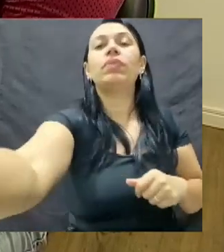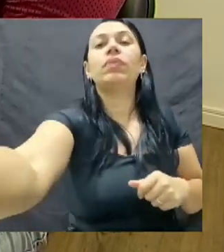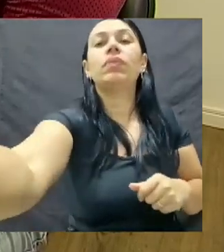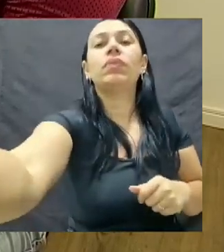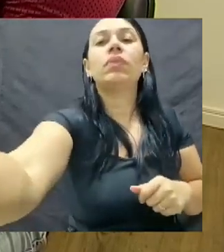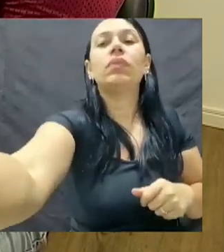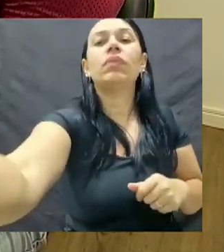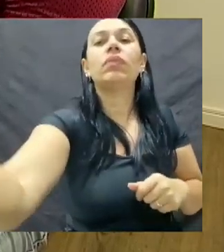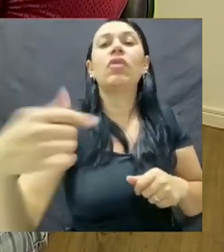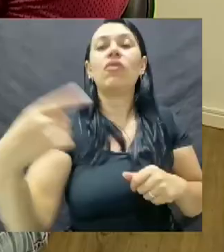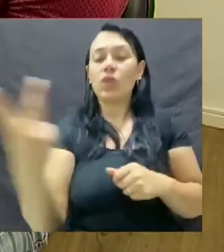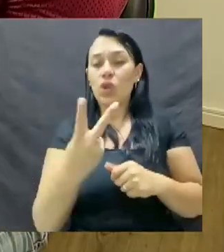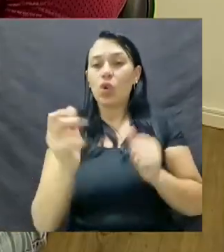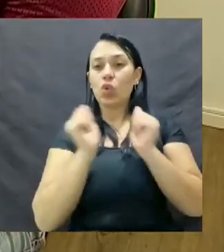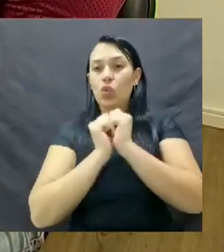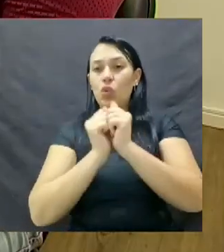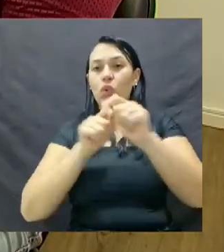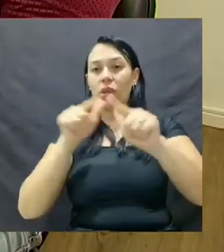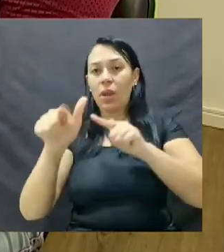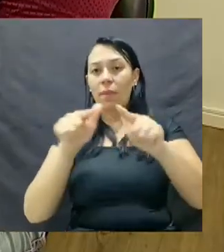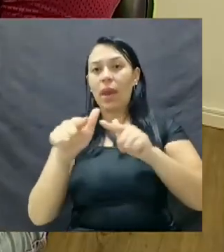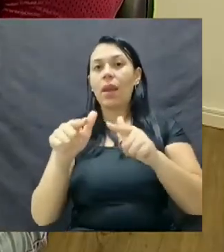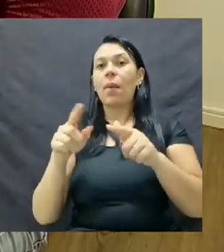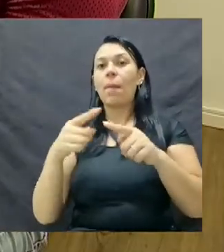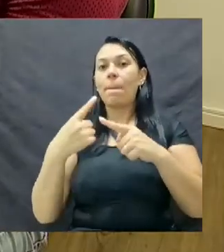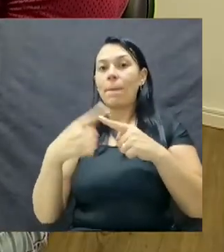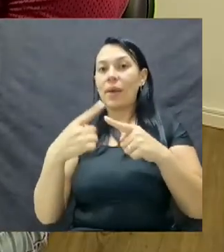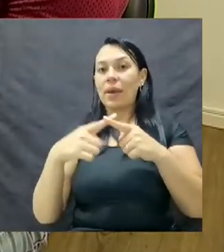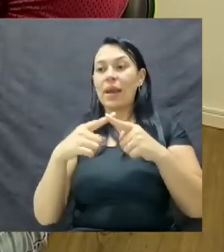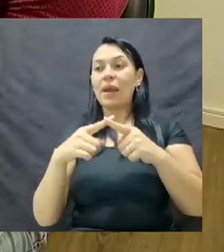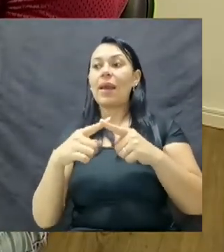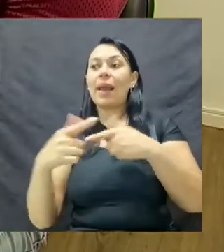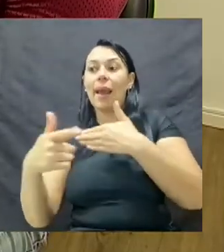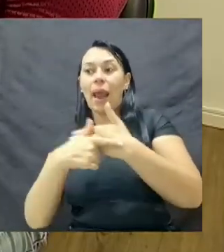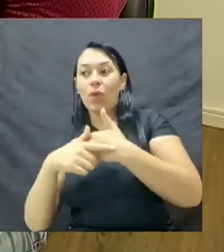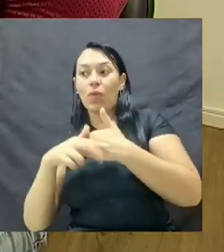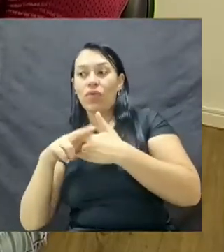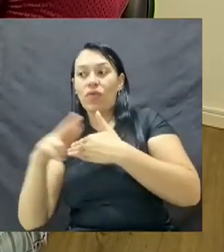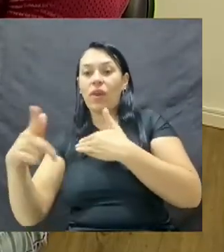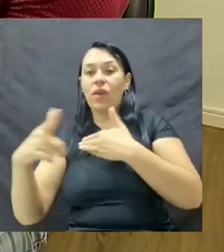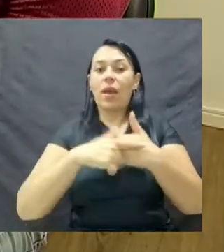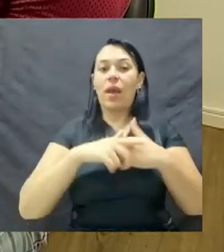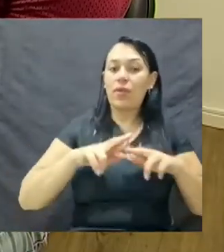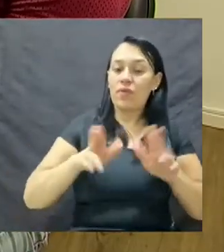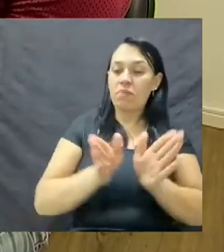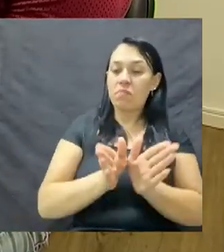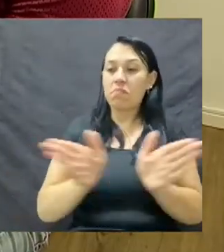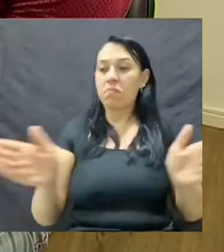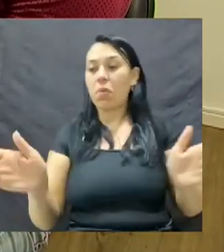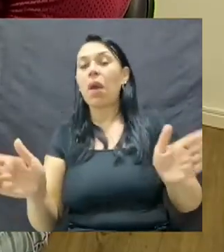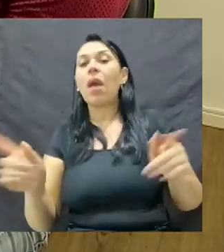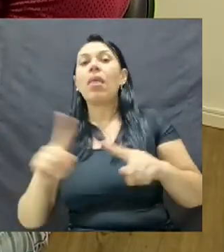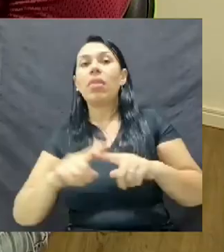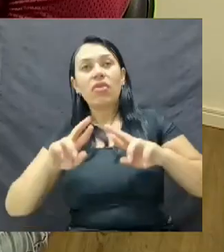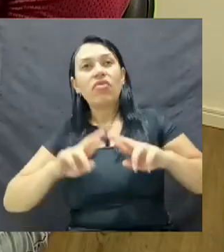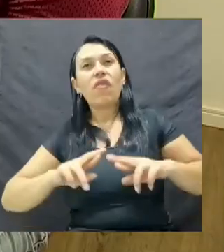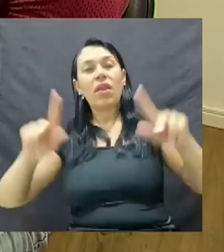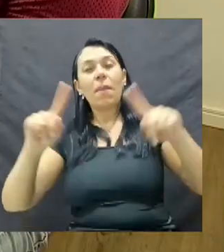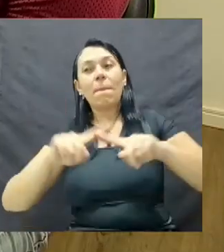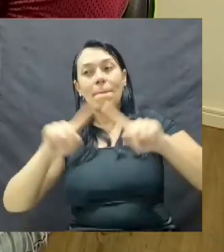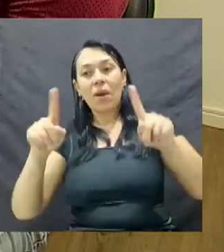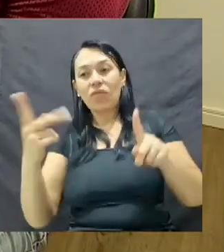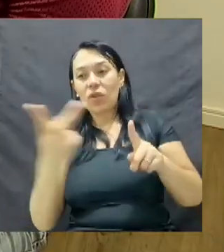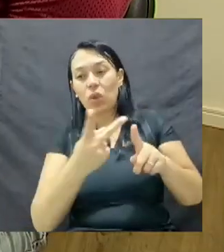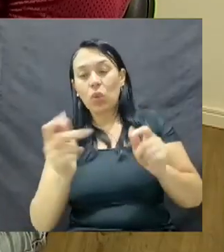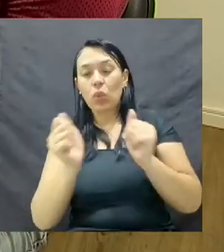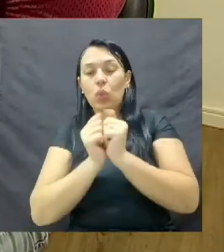né? Apesar de vocês serem de cargos diferentes, basicamente fazerem a mesma função, tem um diferencialzinho, mas vocês trabalham muito junto, né? Conta um